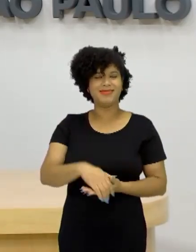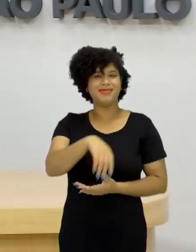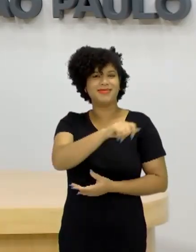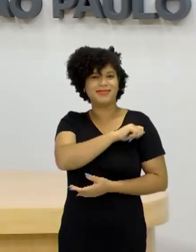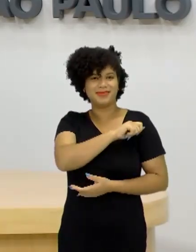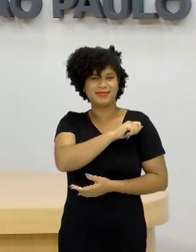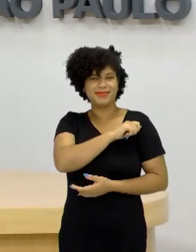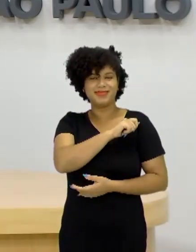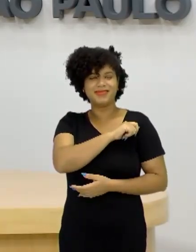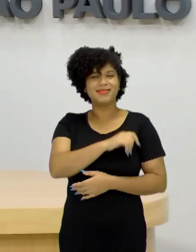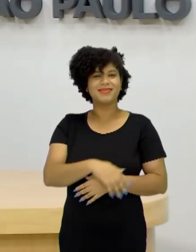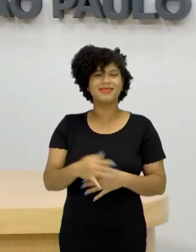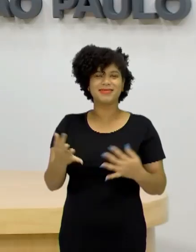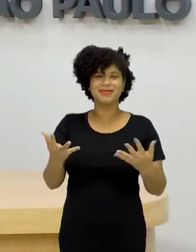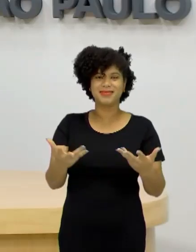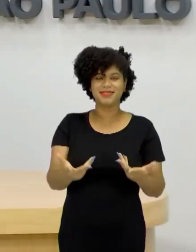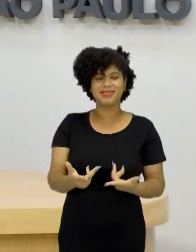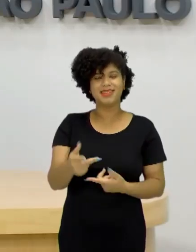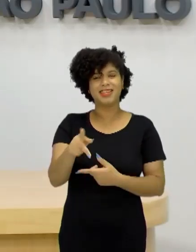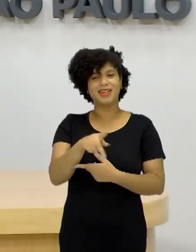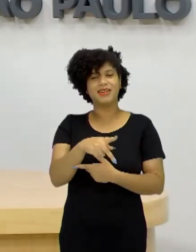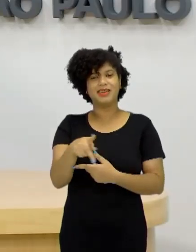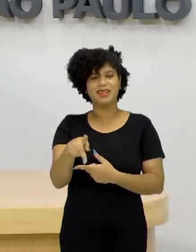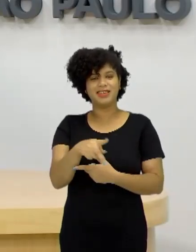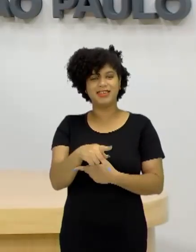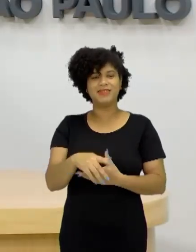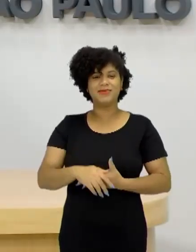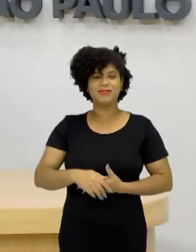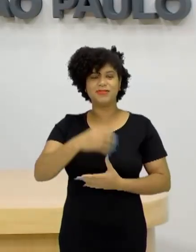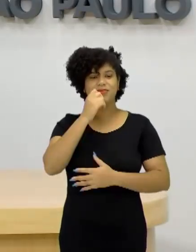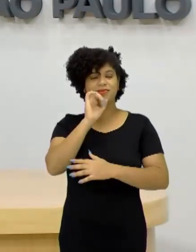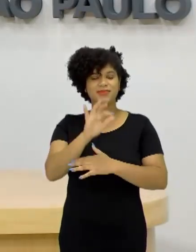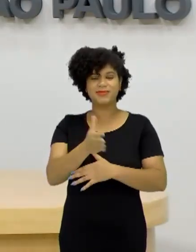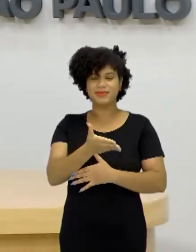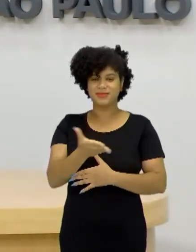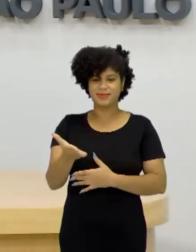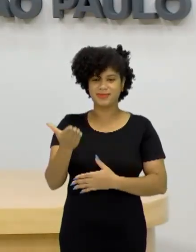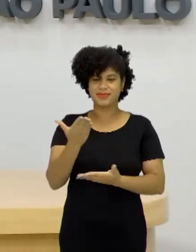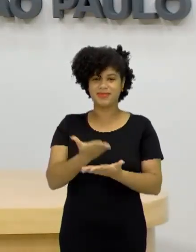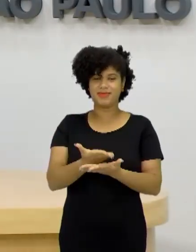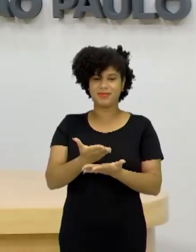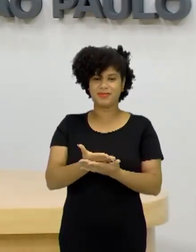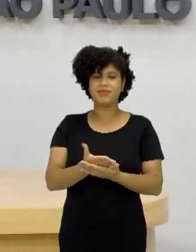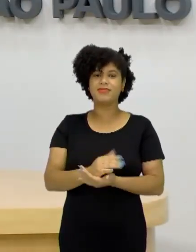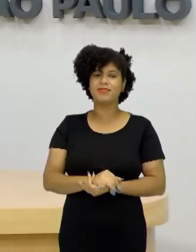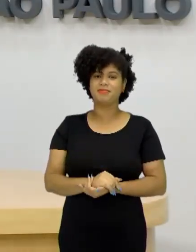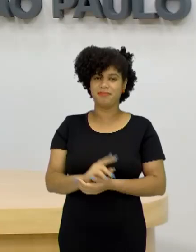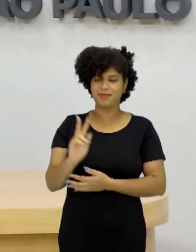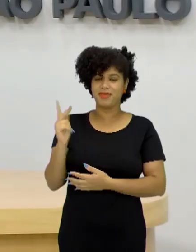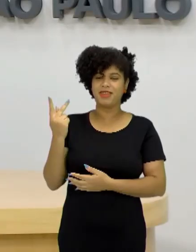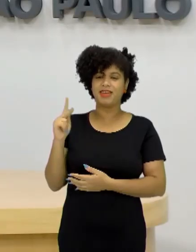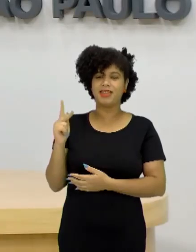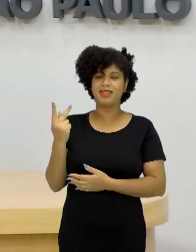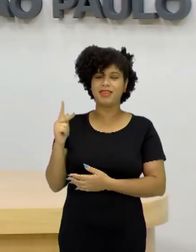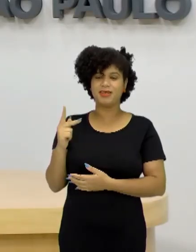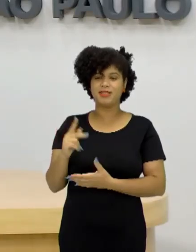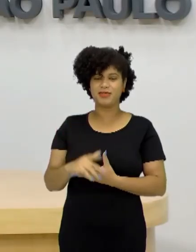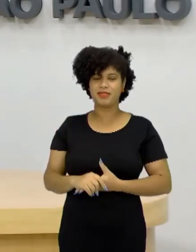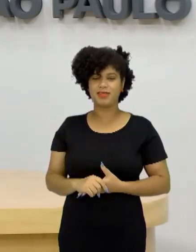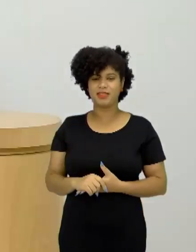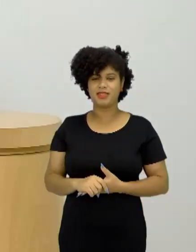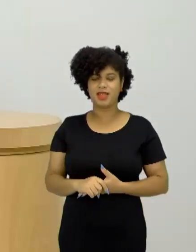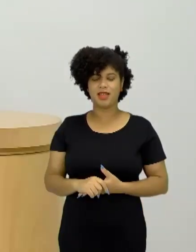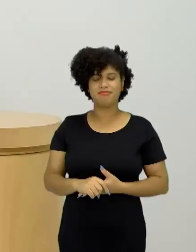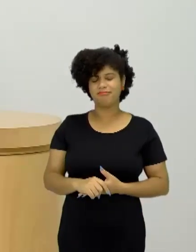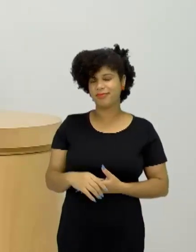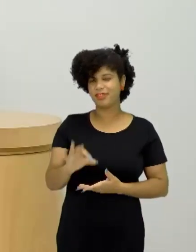Estudantes, queridos professores! Olha, boa tarde aí, mais uma aula show de história. Olha, legal, uma parte Brasil Império. É show porque você tá